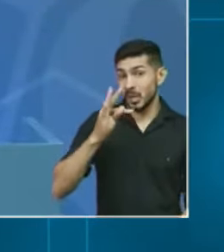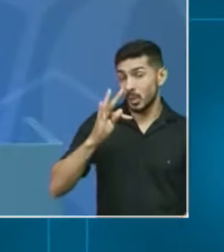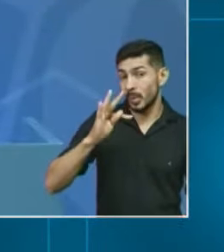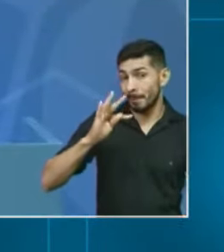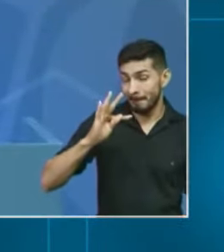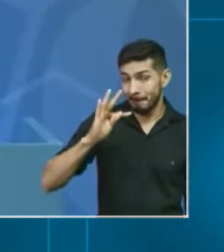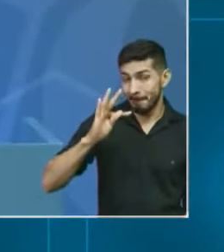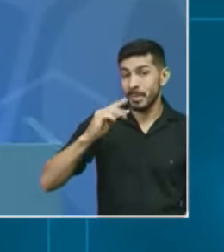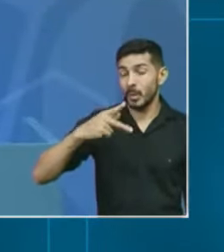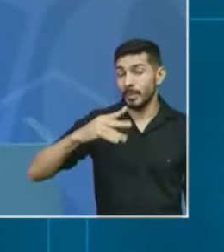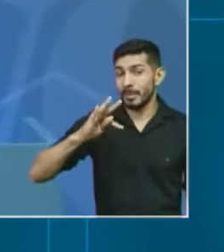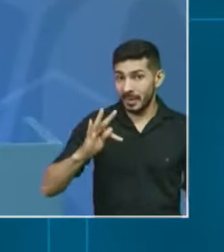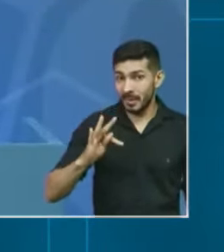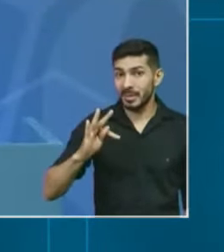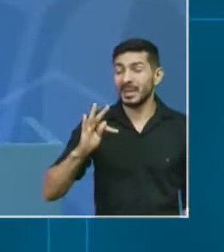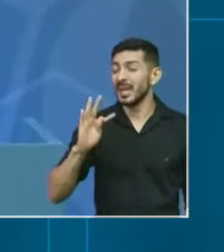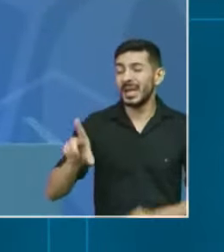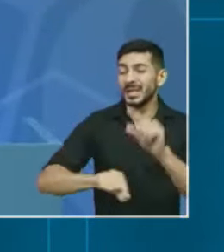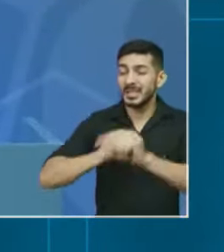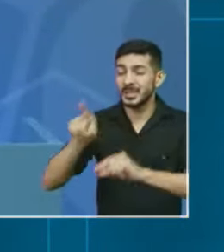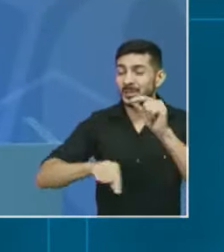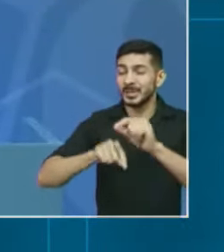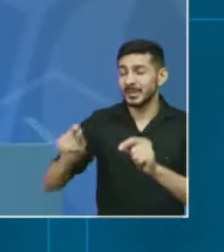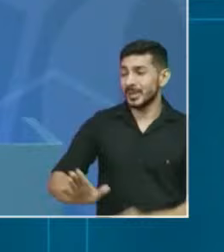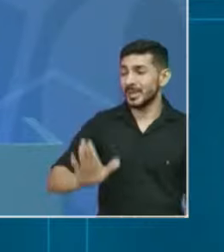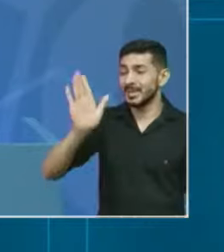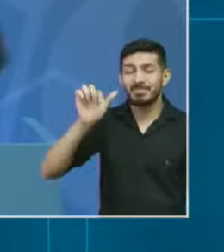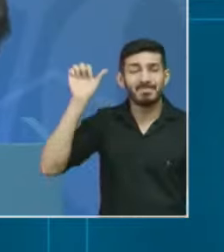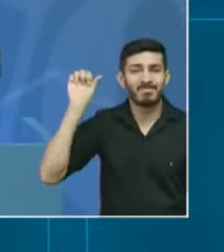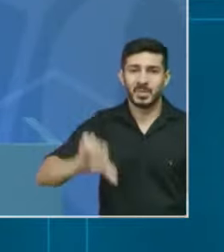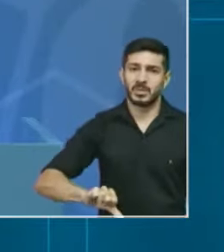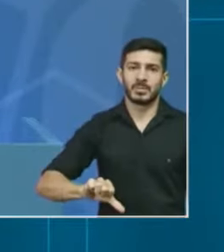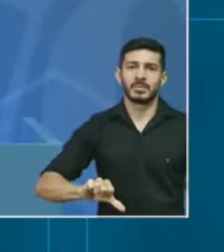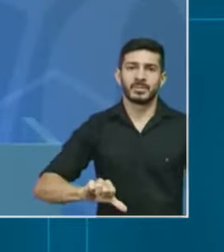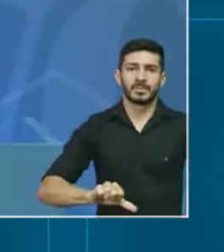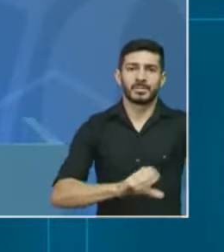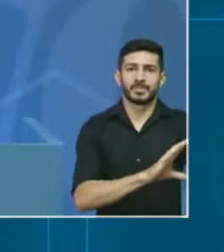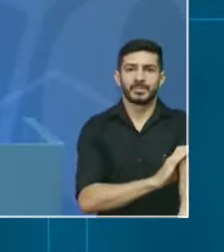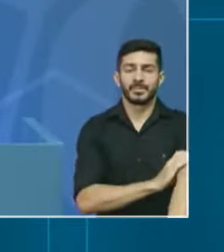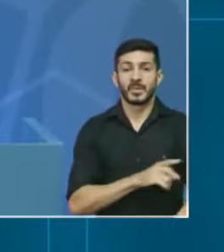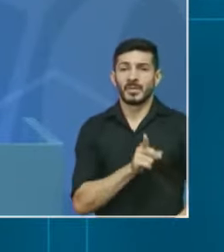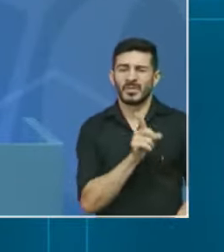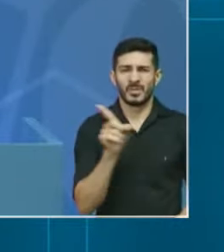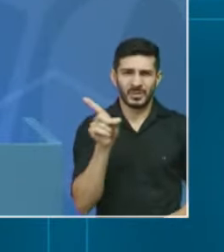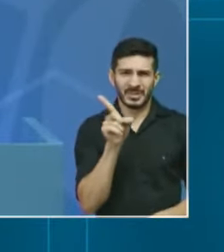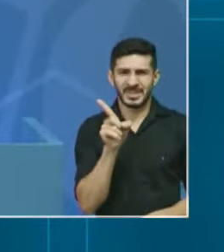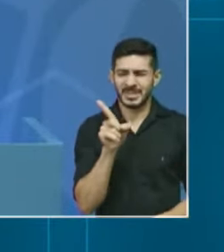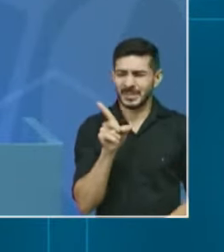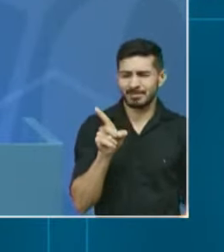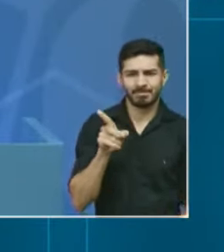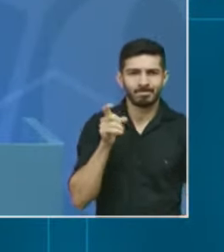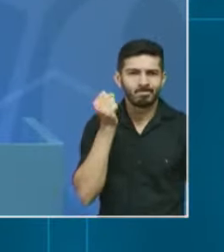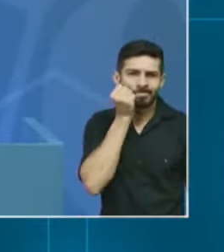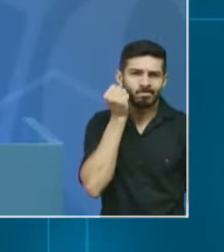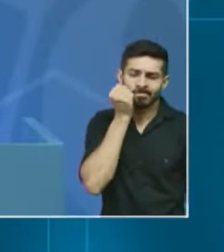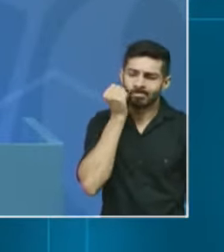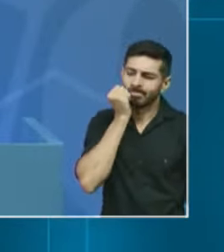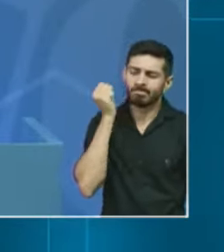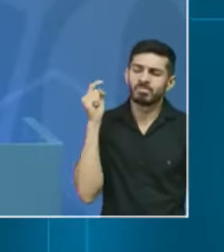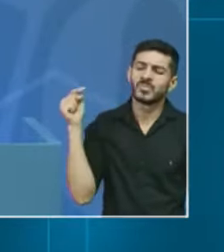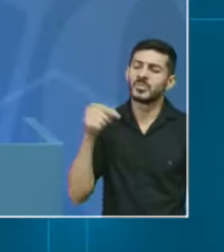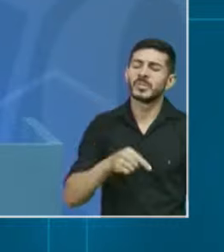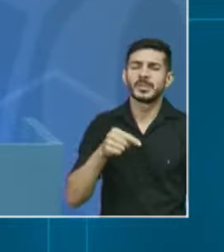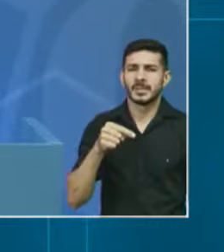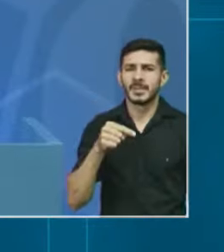gente acompanha, as eleições municipais, elas têm especificidades, né, no sentido de entender também o papel das lideranças